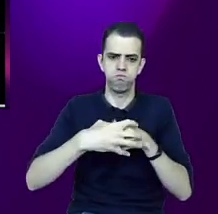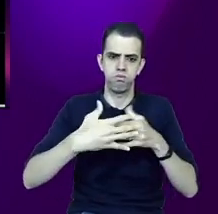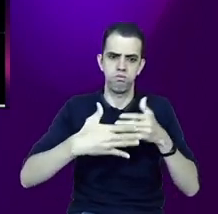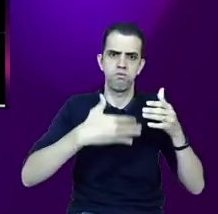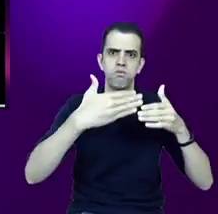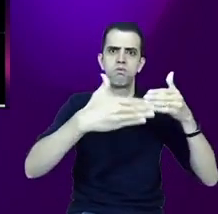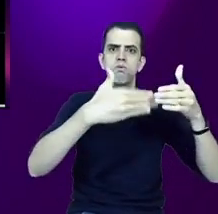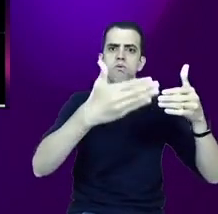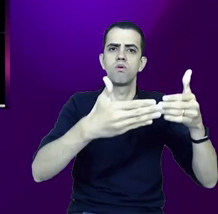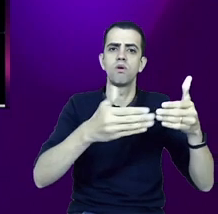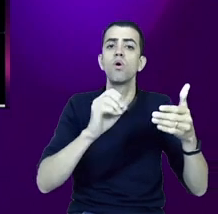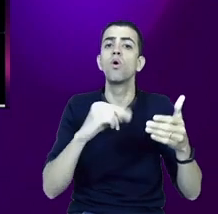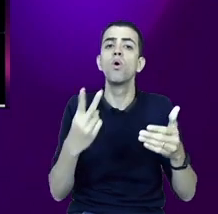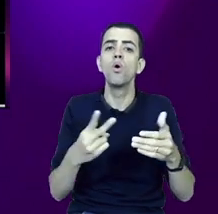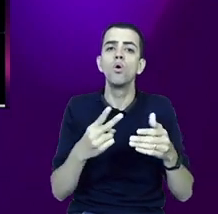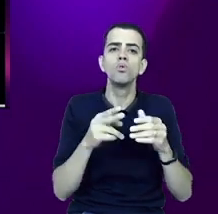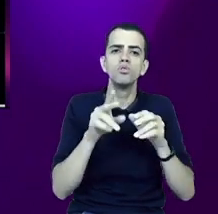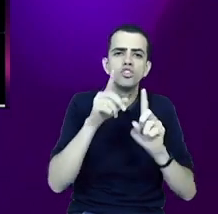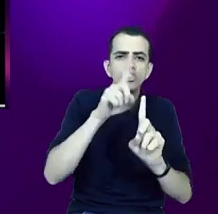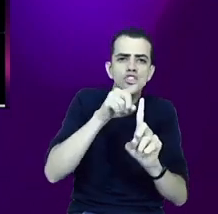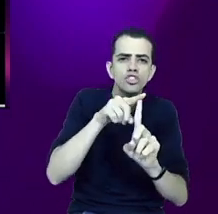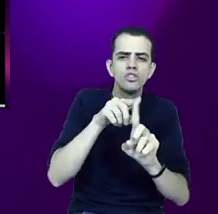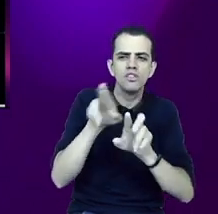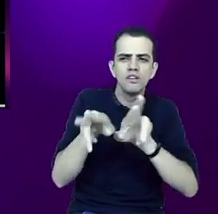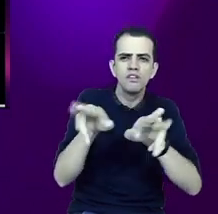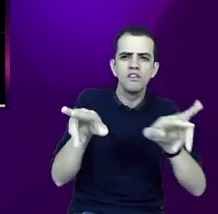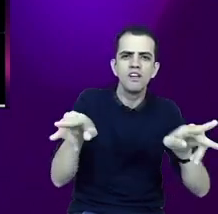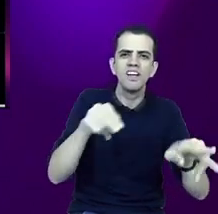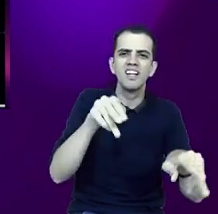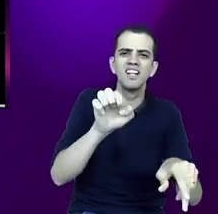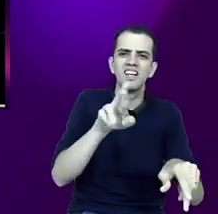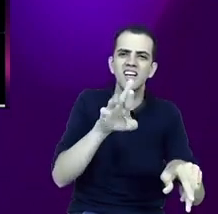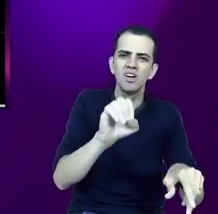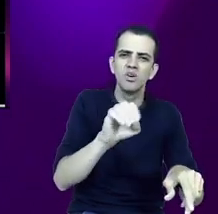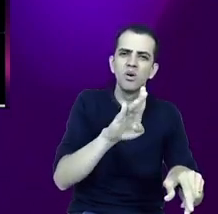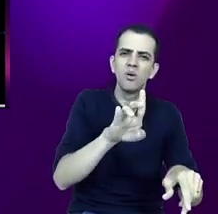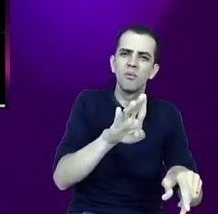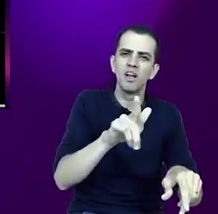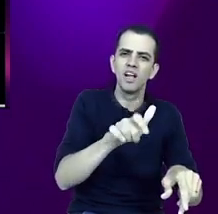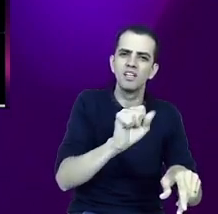para diagnósticos diferenciais de glioblastomas com relação a lesões